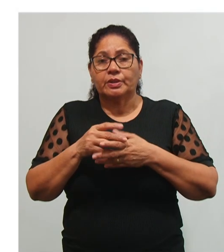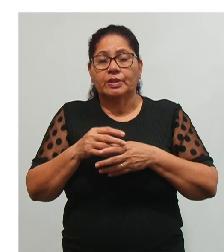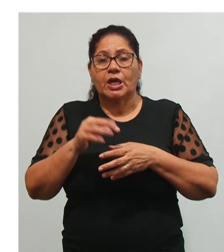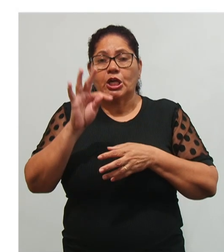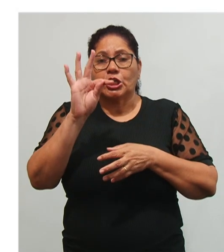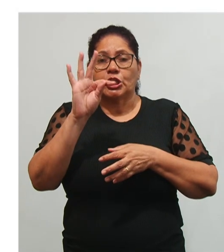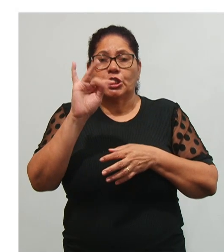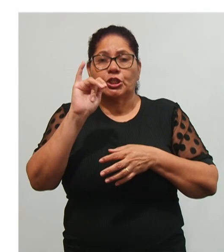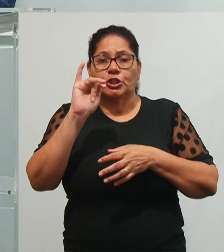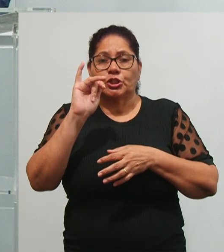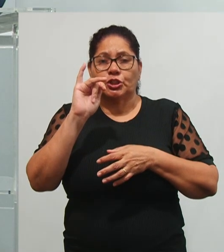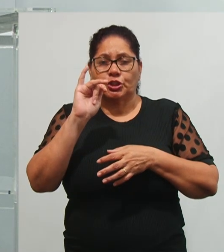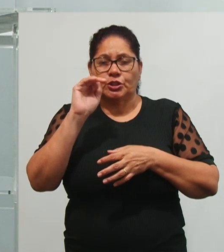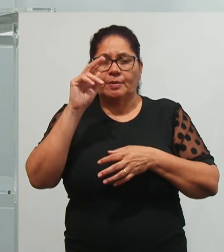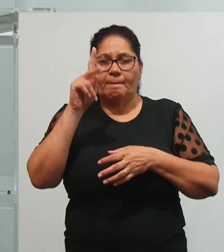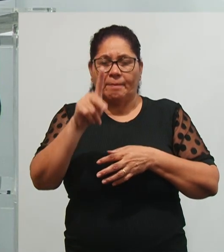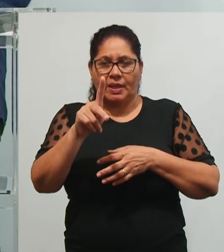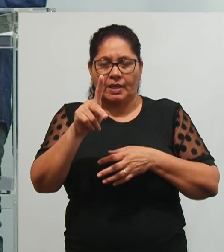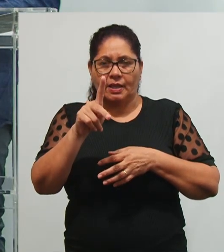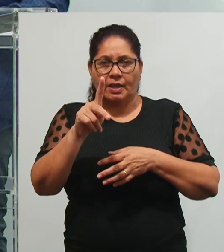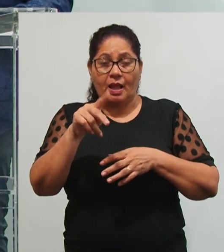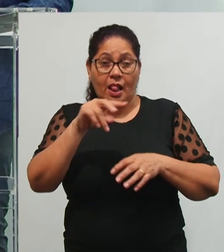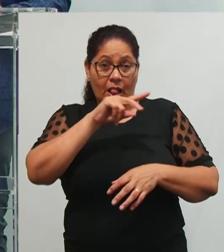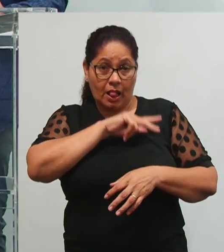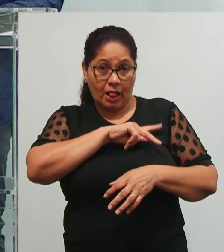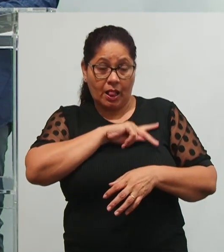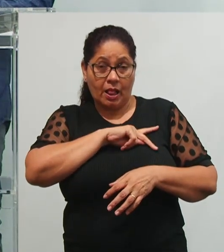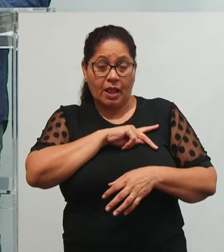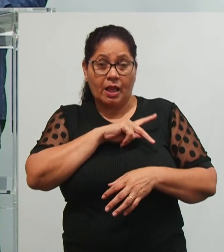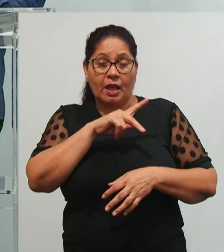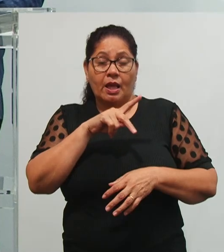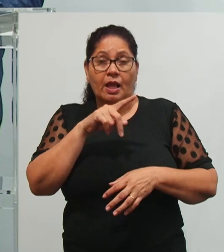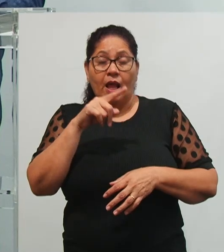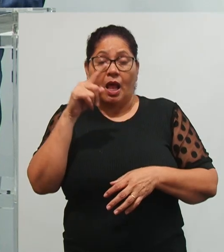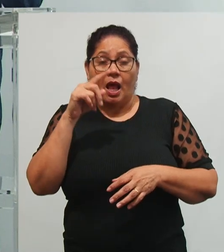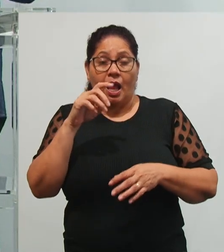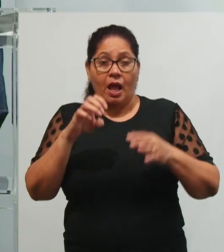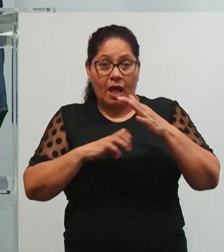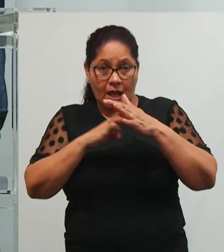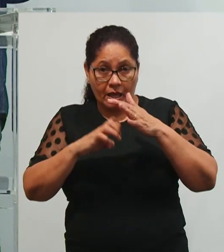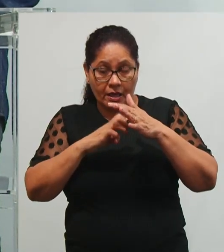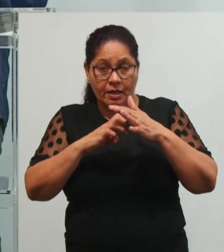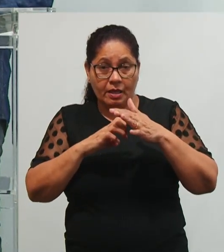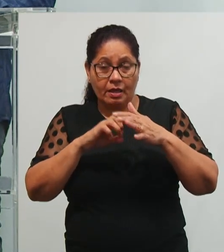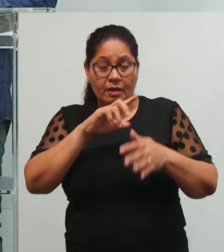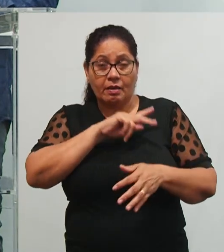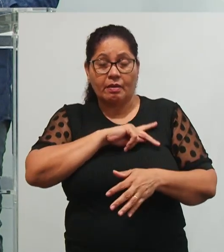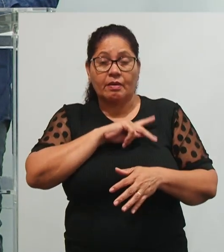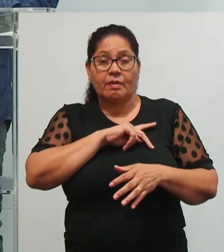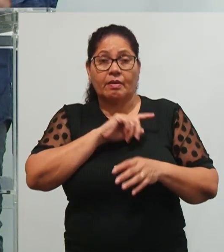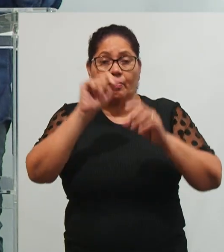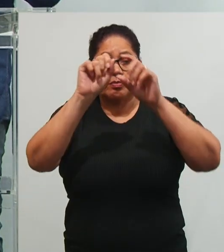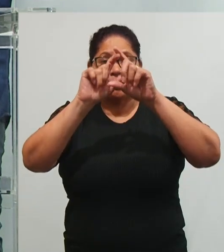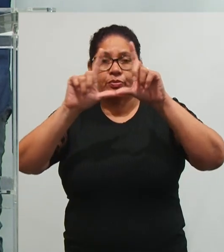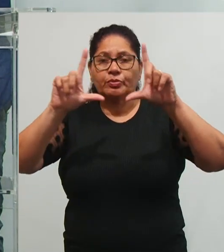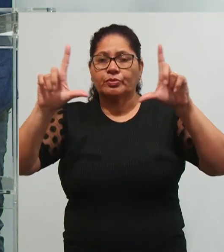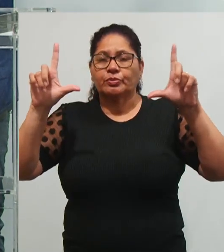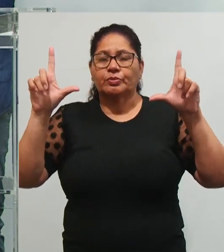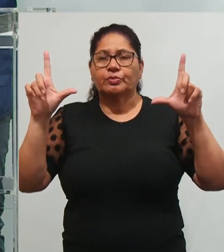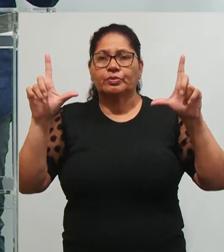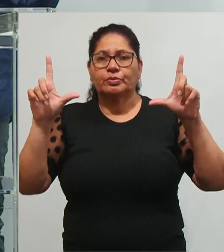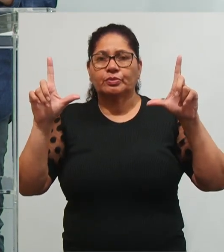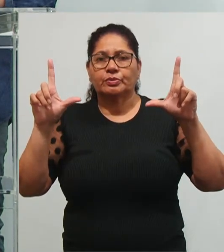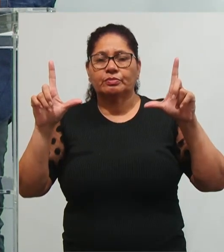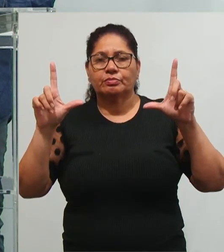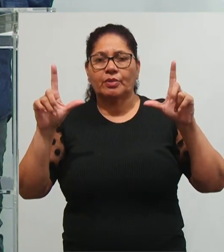a gente chama de TIP. Lá na empresa privada, ele é muito parecido com o pitch, não é? Que é uma tela